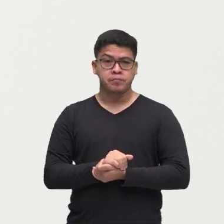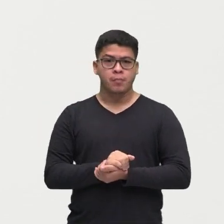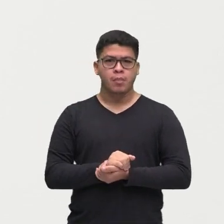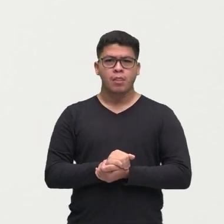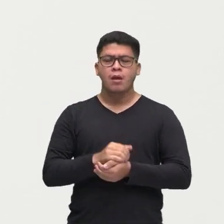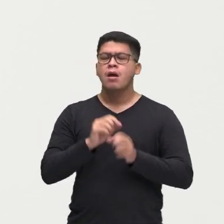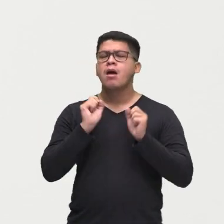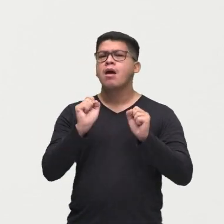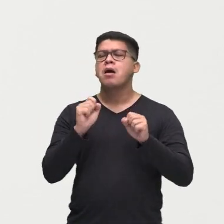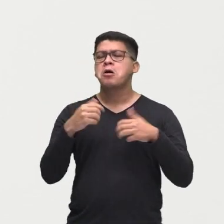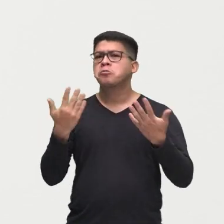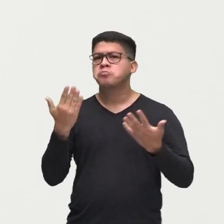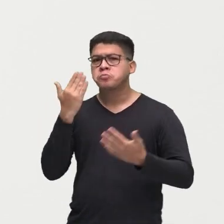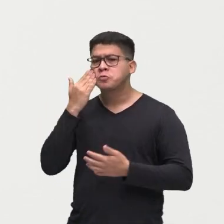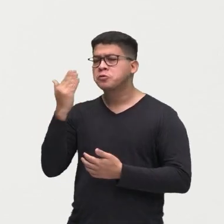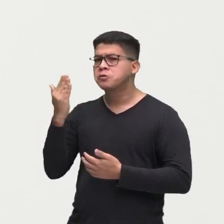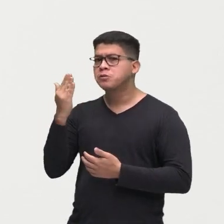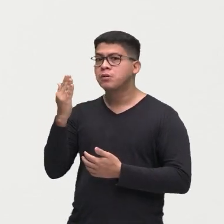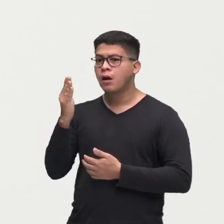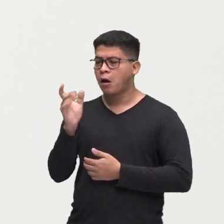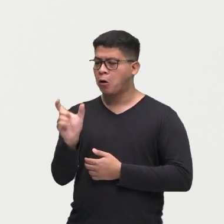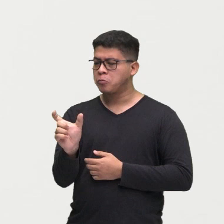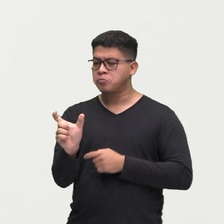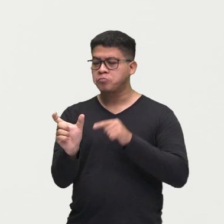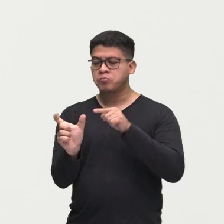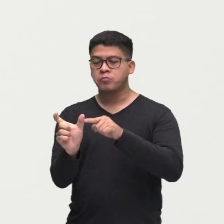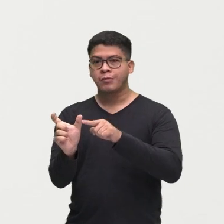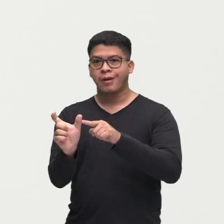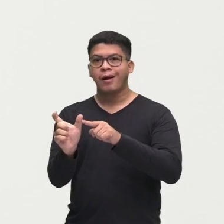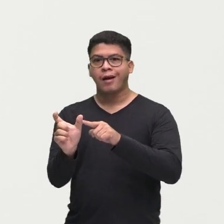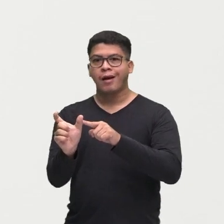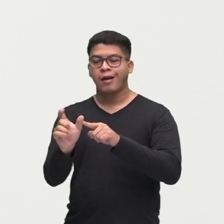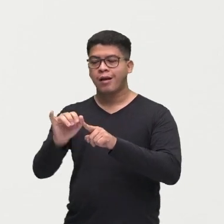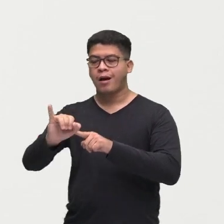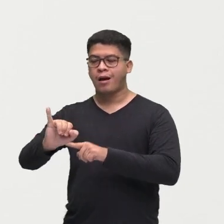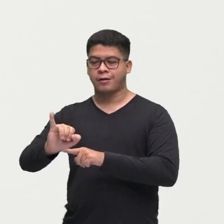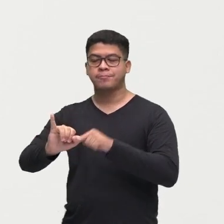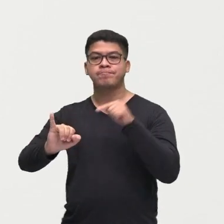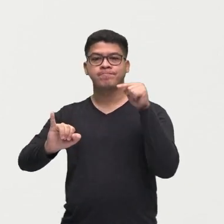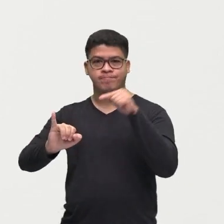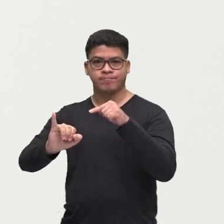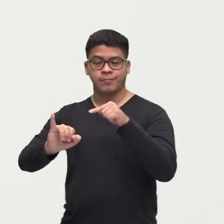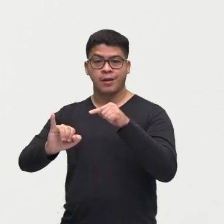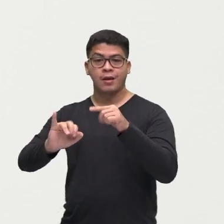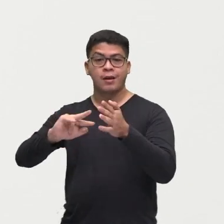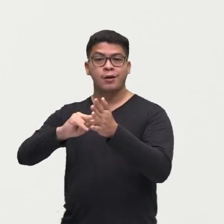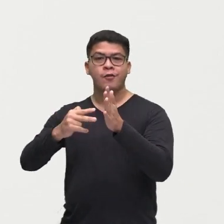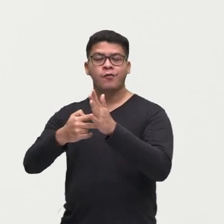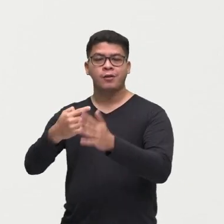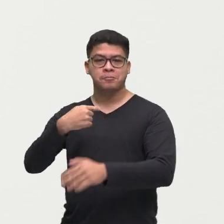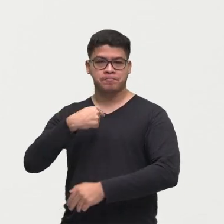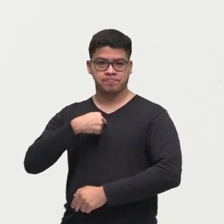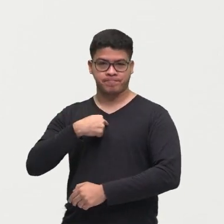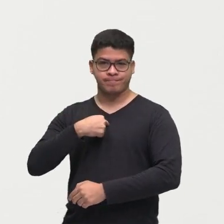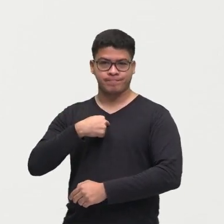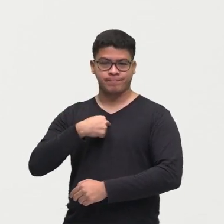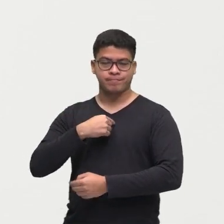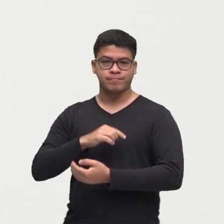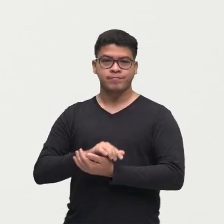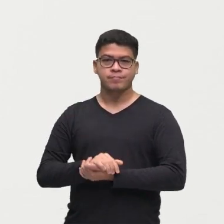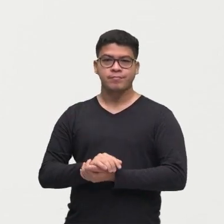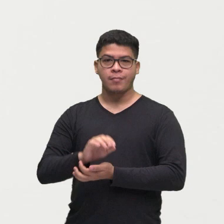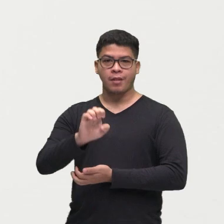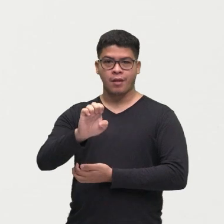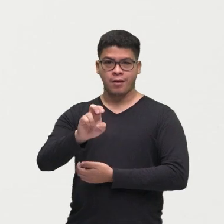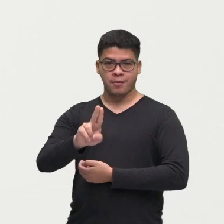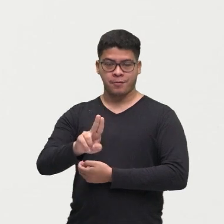quem é o sujeito aí da frase? É o pronome I, que significa eu, não é isso? Então, quero que vocês acompanhem